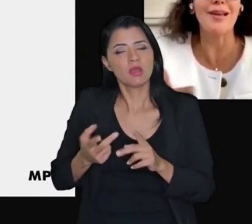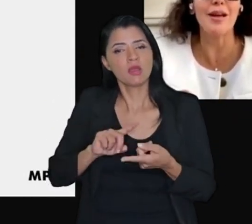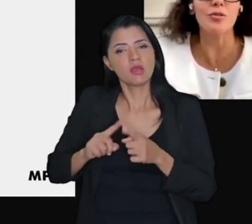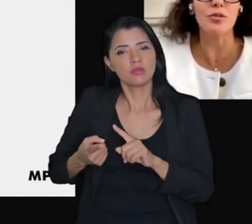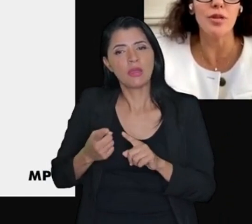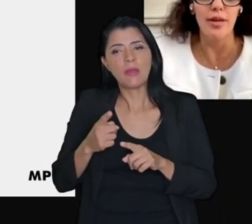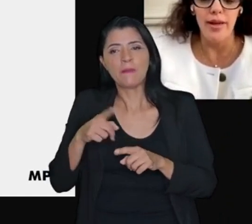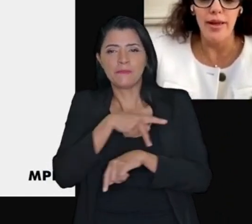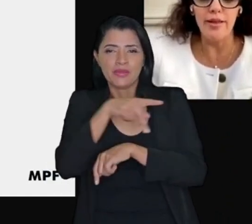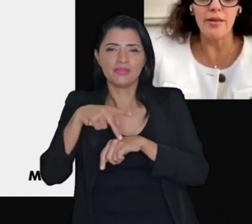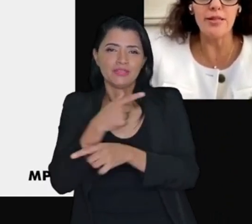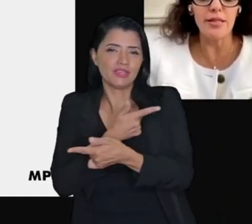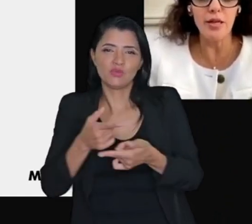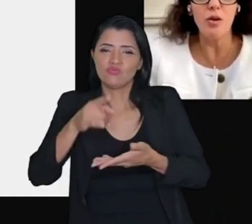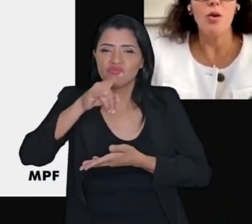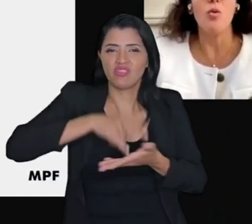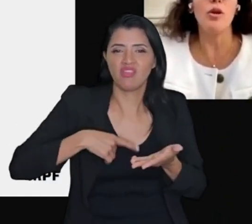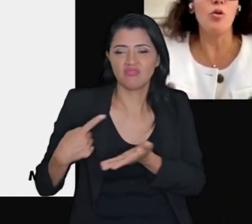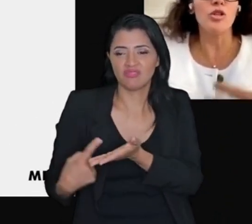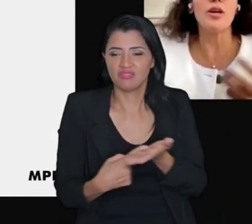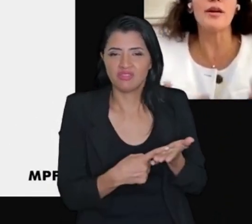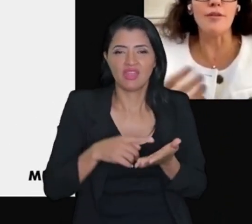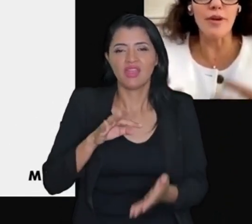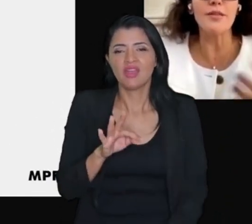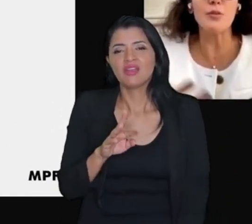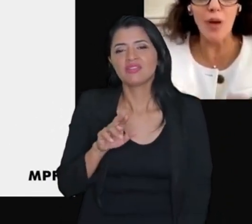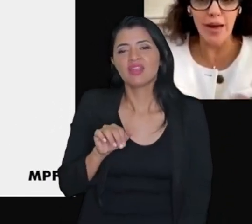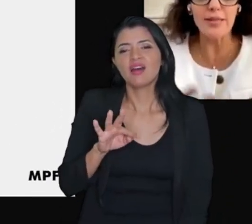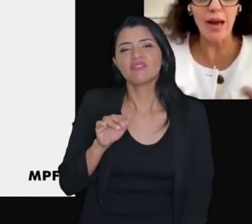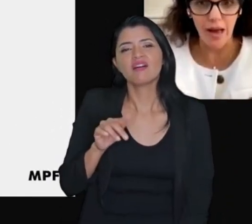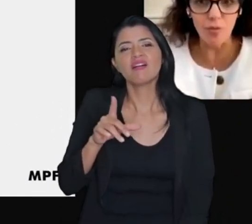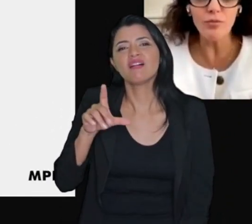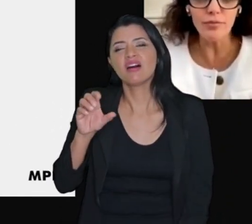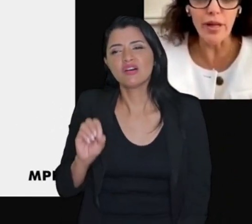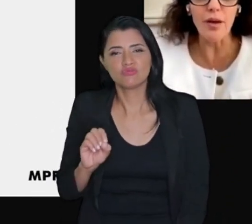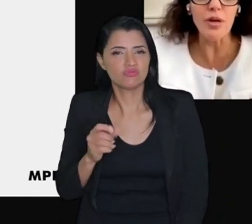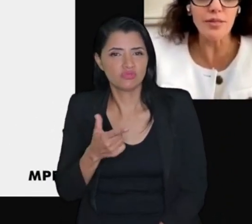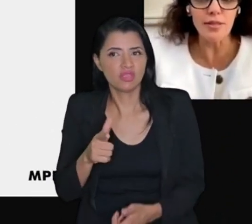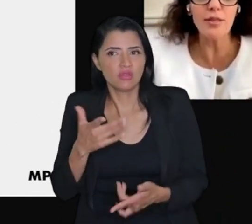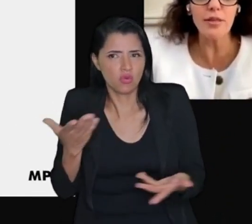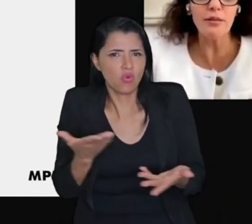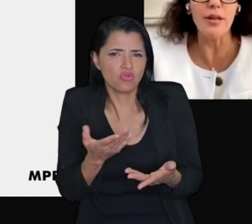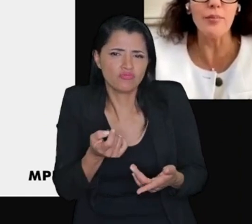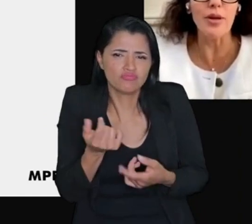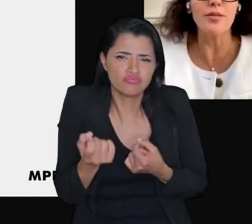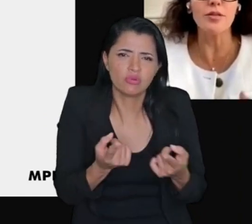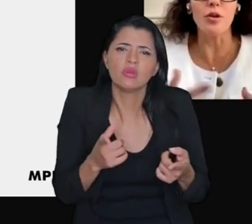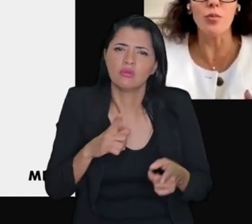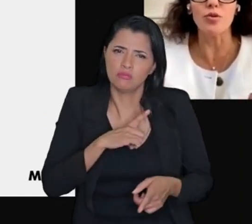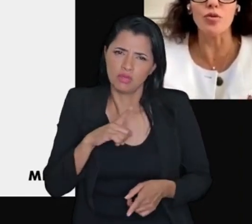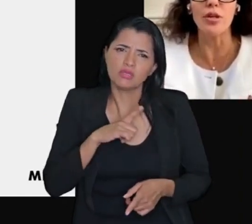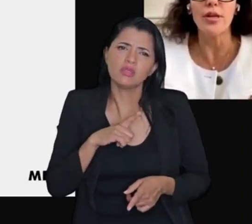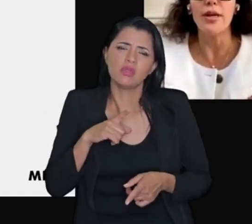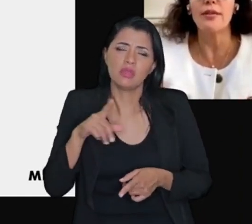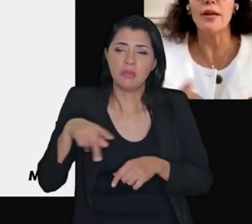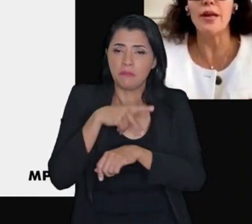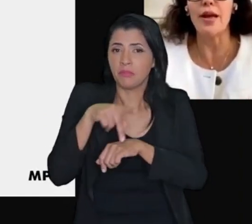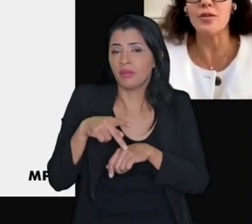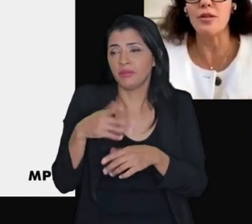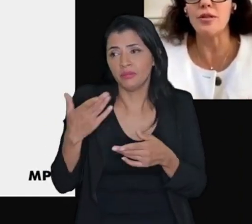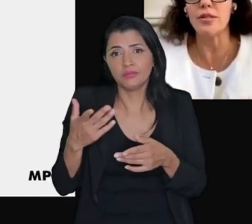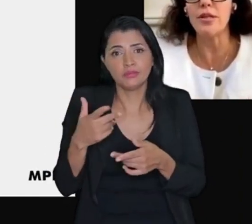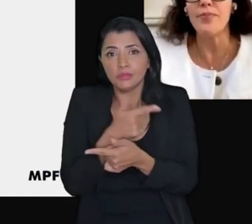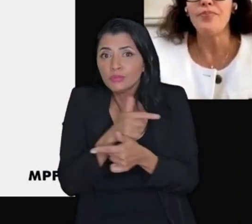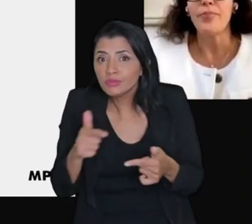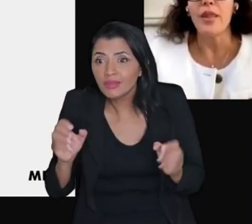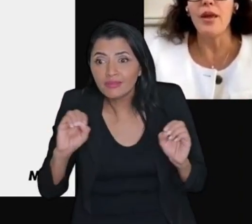têm tratados entre si, o que hoje está cada vez mais raro, né, mas existem, né, países que não possuem